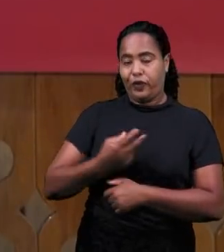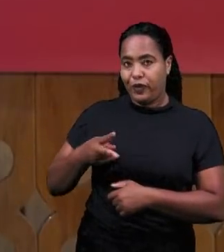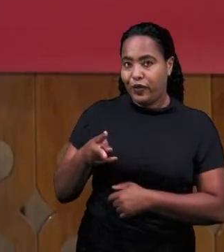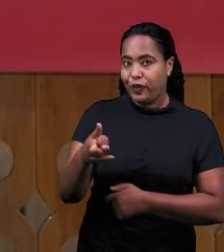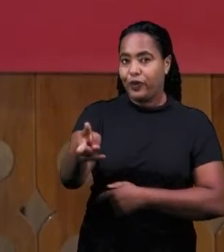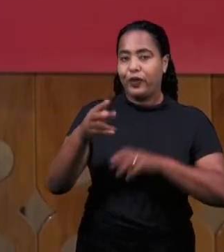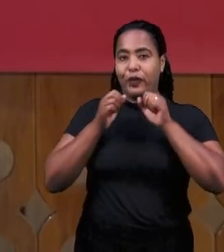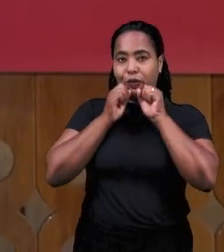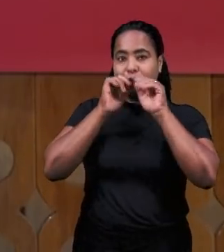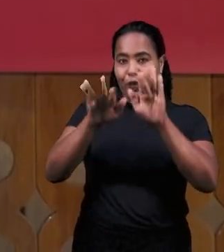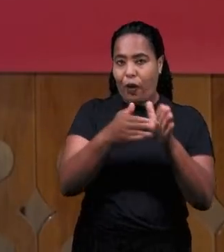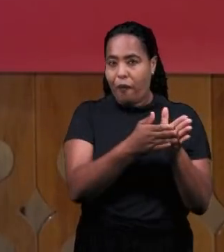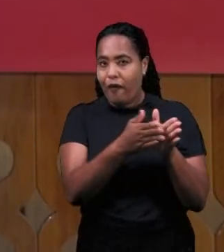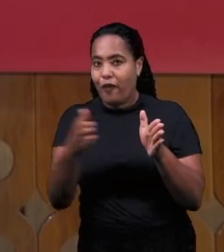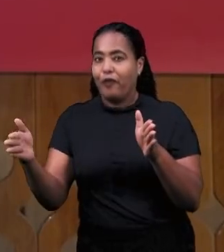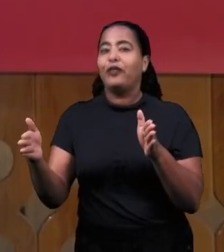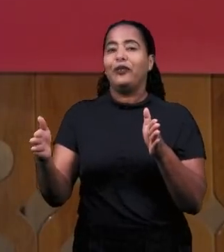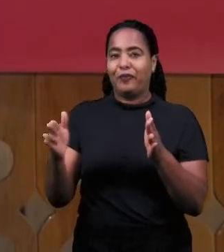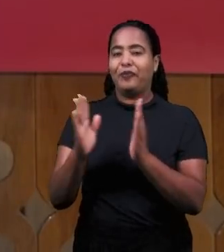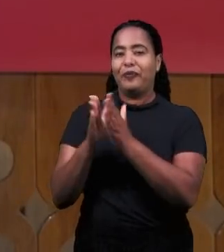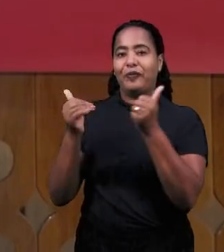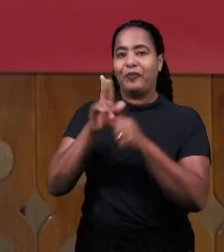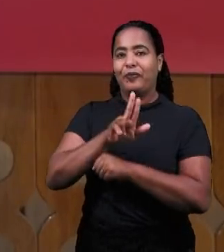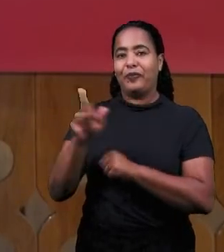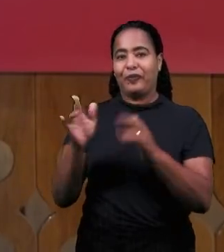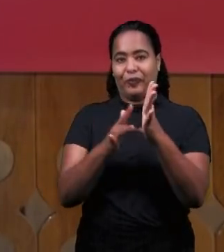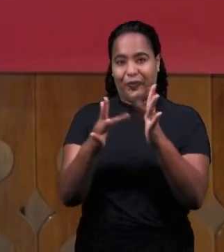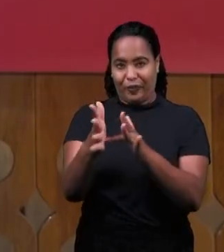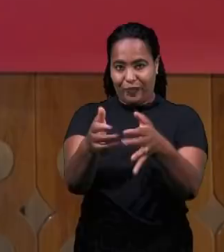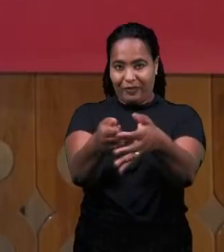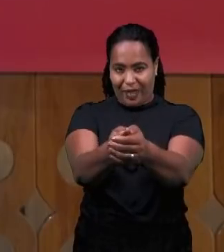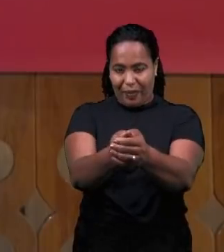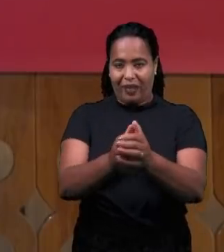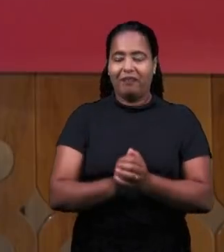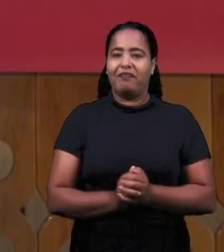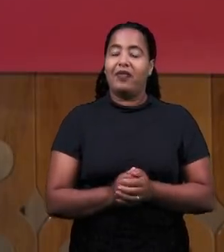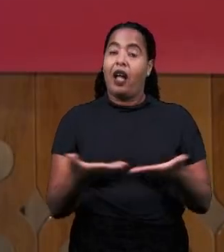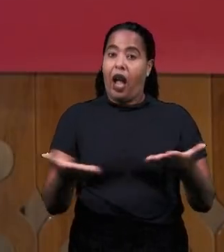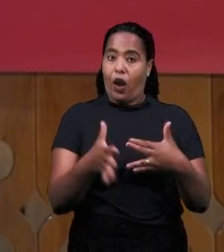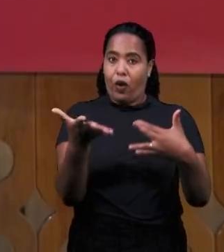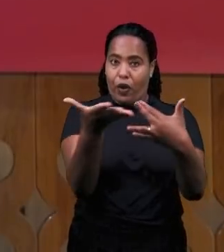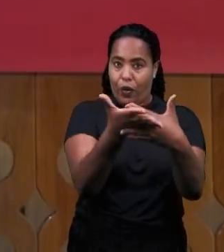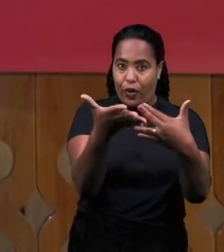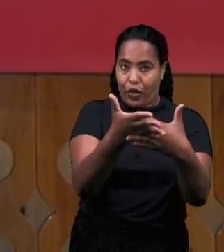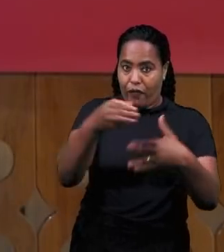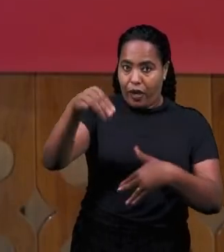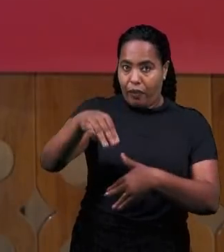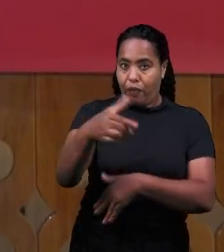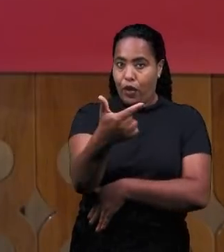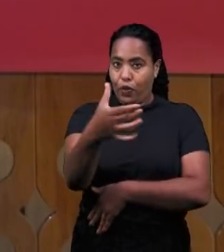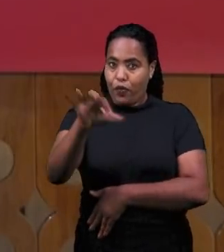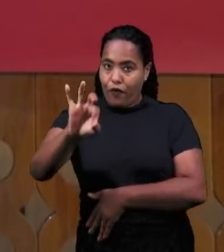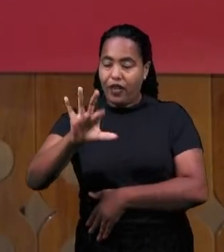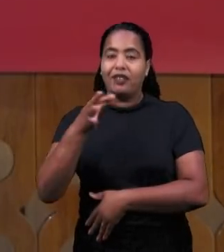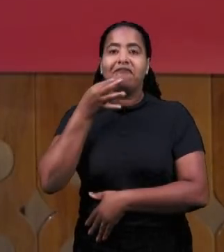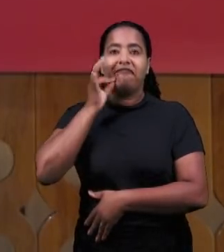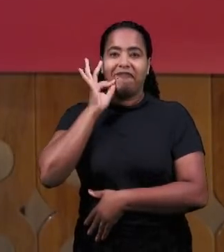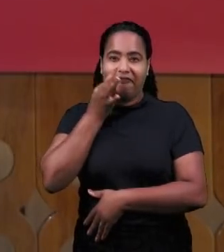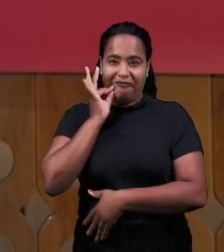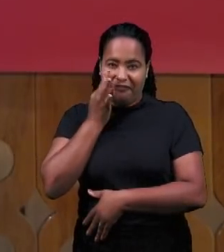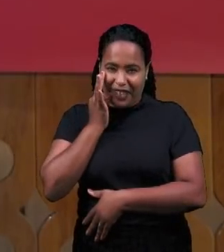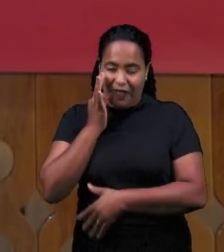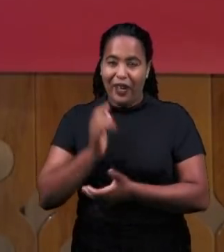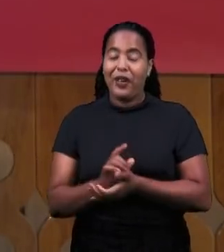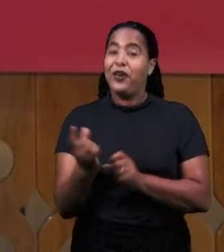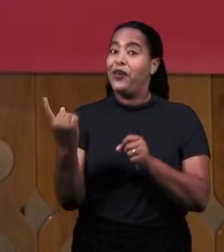no restante desse dia, oramos em nome de Jesus. Amém. Um período agora de intervalo de 20 minutos para o café, não é? E